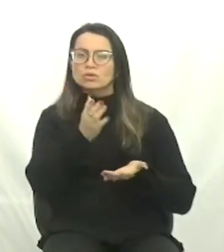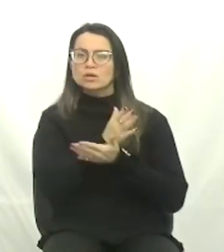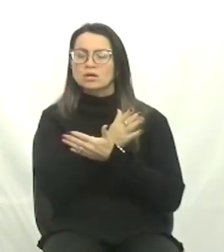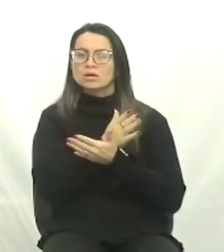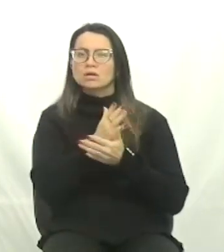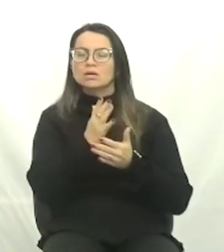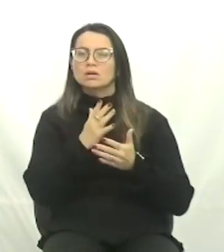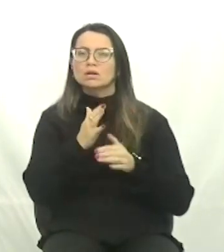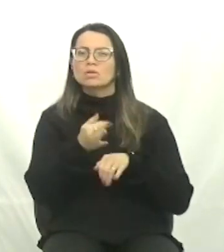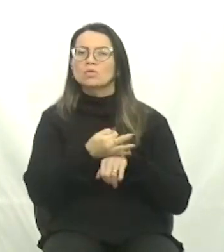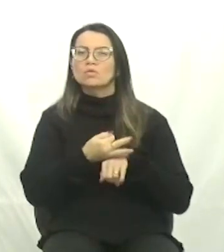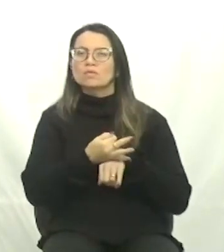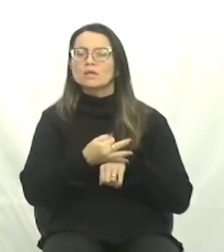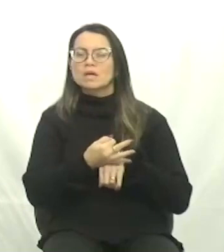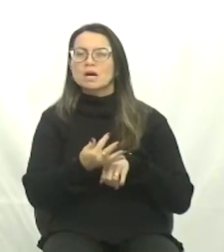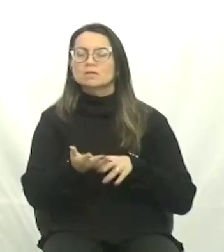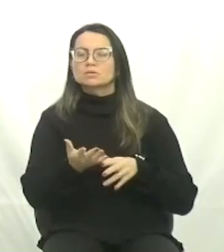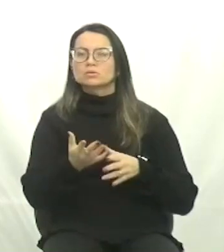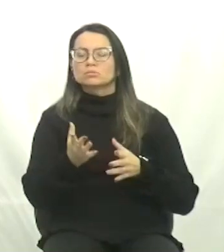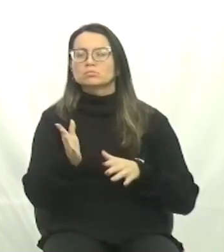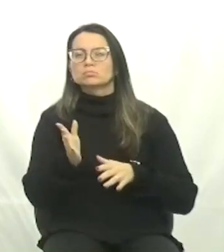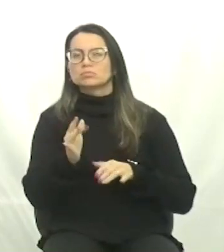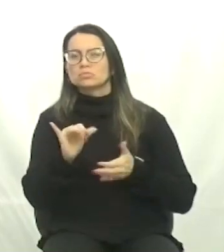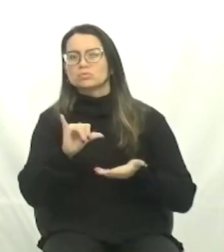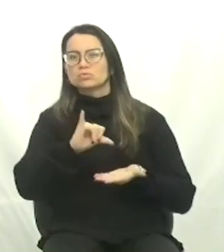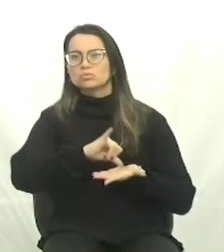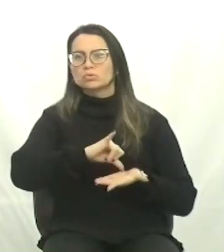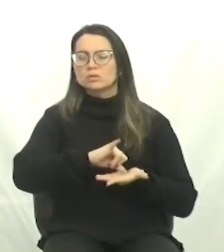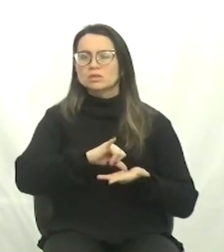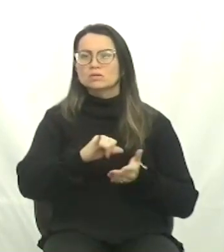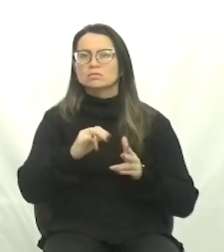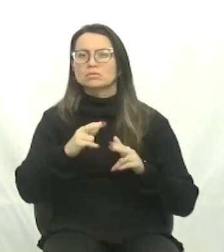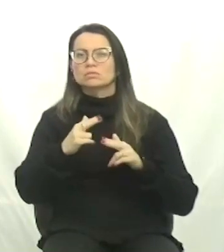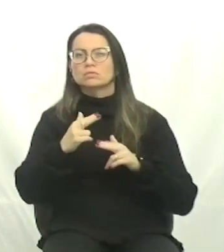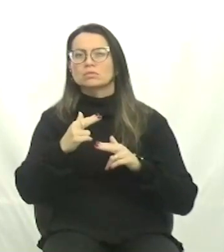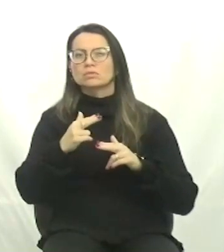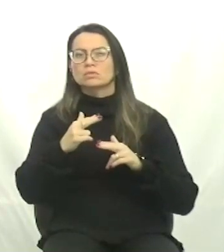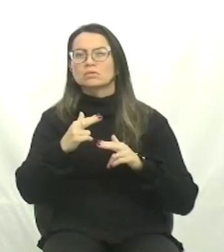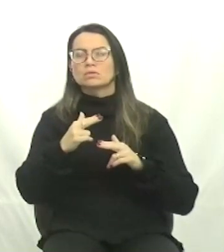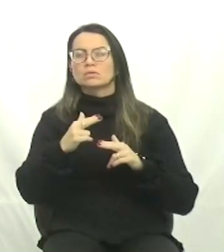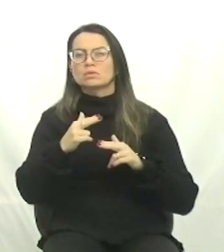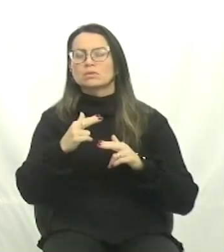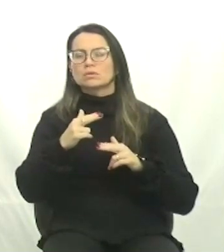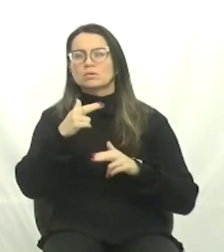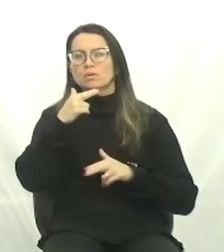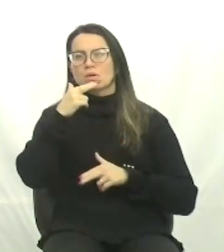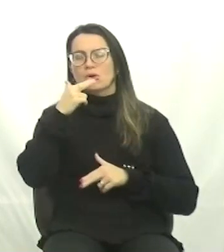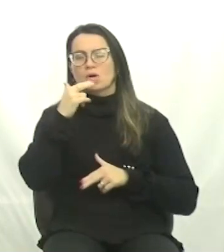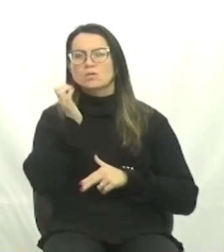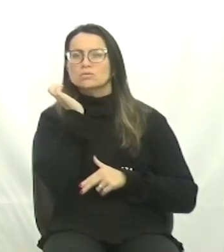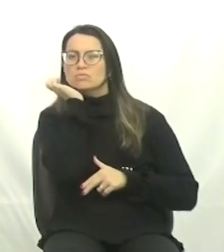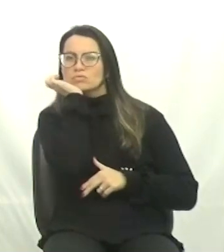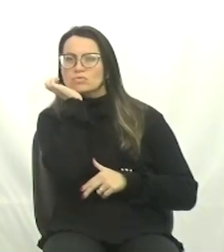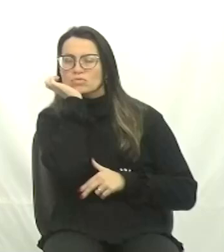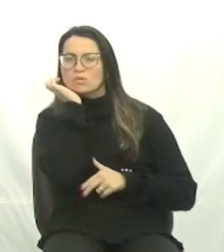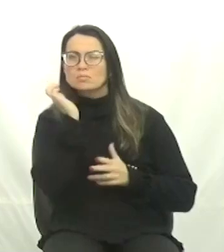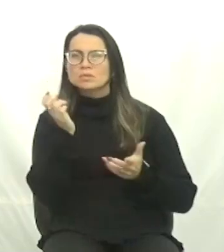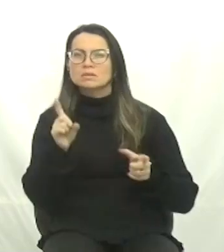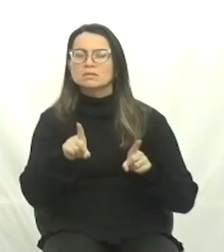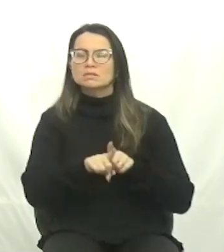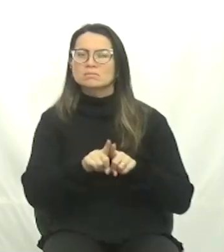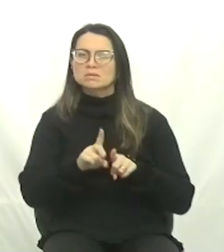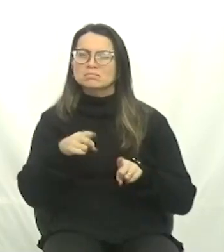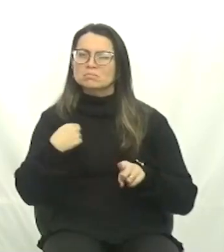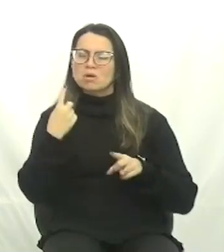centro quanto nos shoppings, e isso afeta diretamente a economia da nossa cidade.